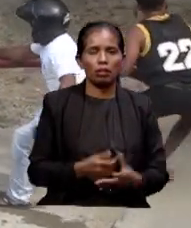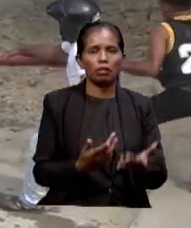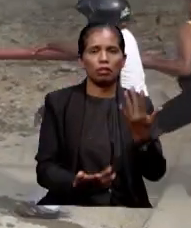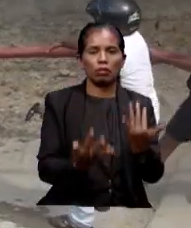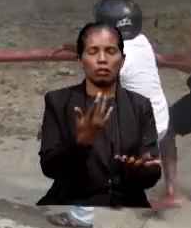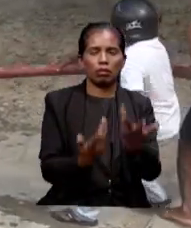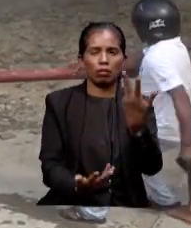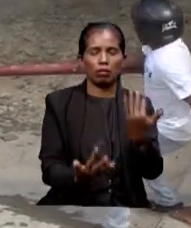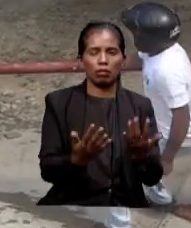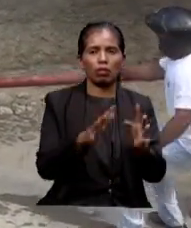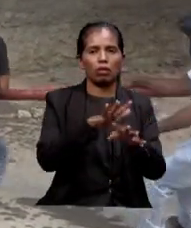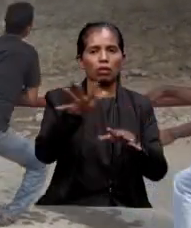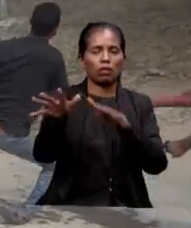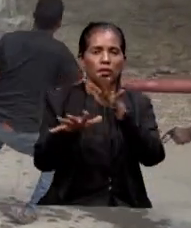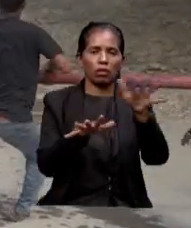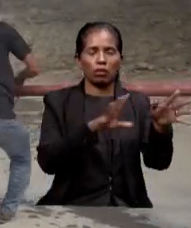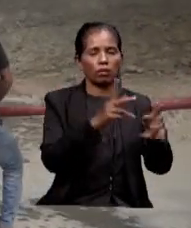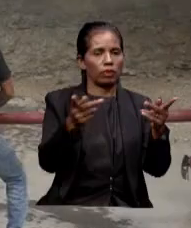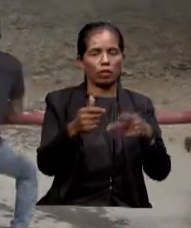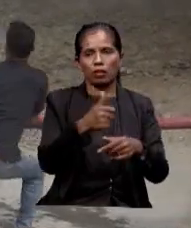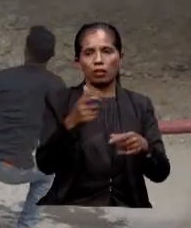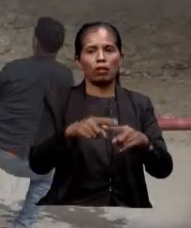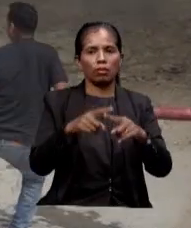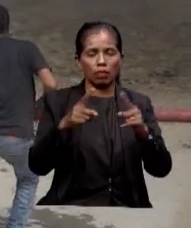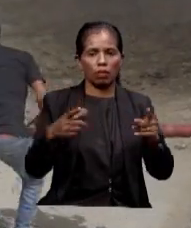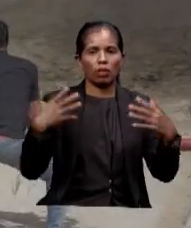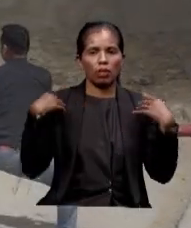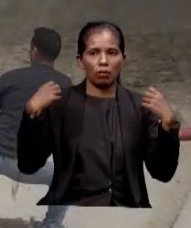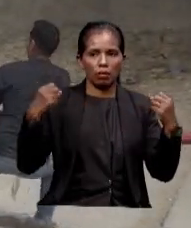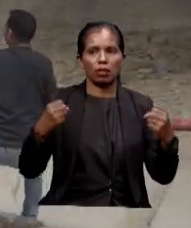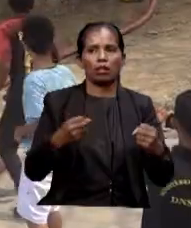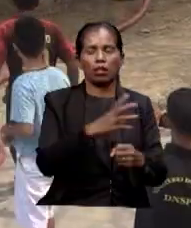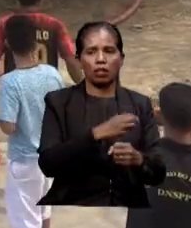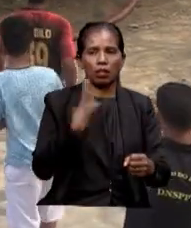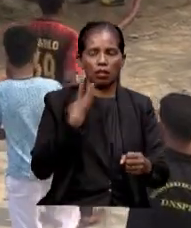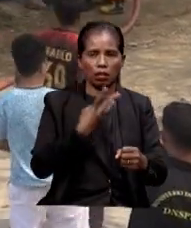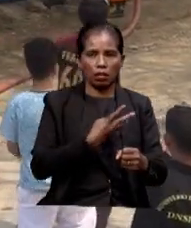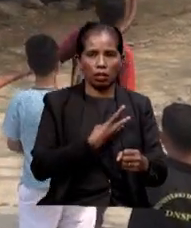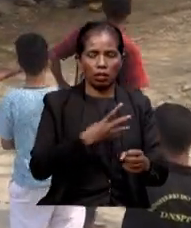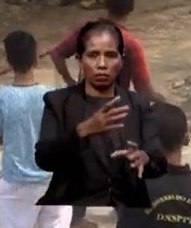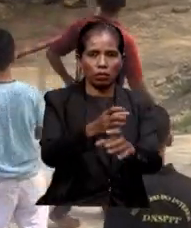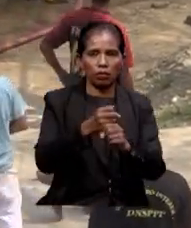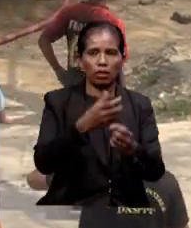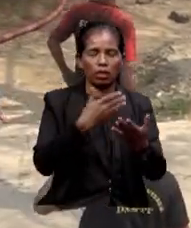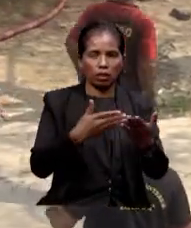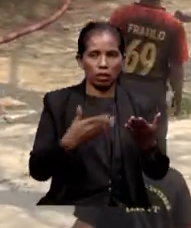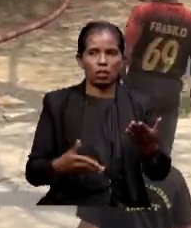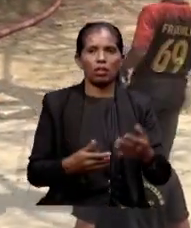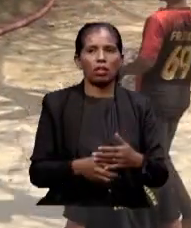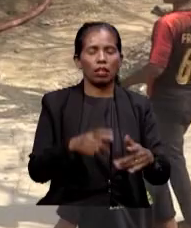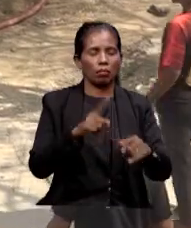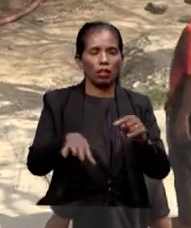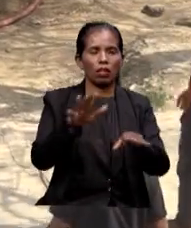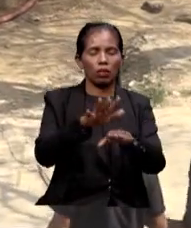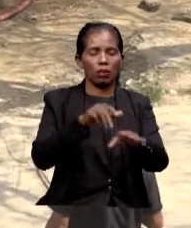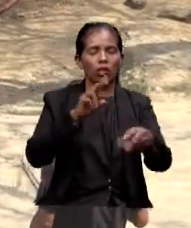não mostra nem a lastra ba fato em ser cedo mas bem Hokbit nebe magia bombeiros consegue domina aí né a tua bela bavi la fala